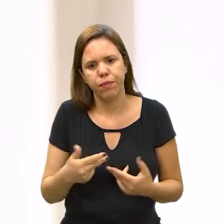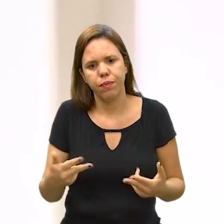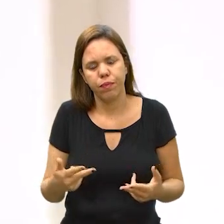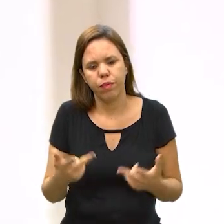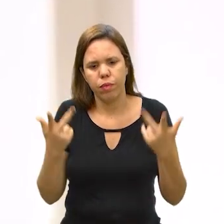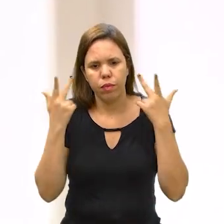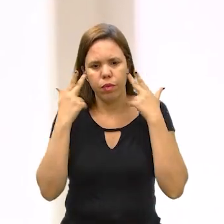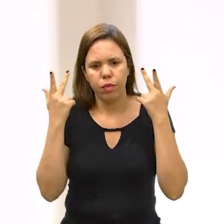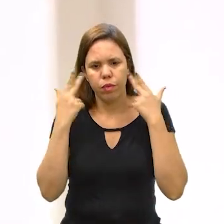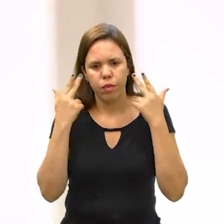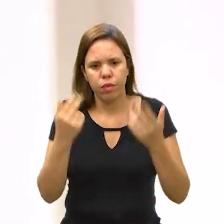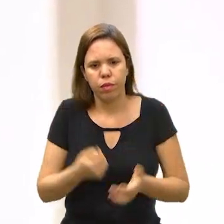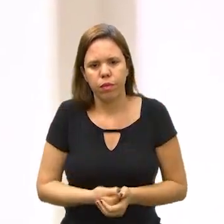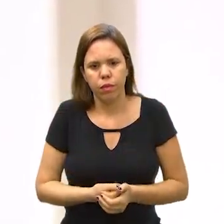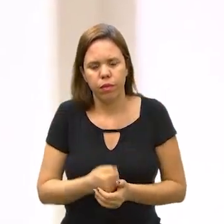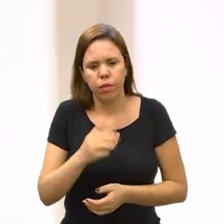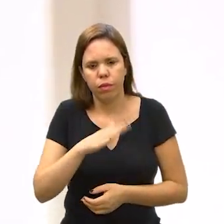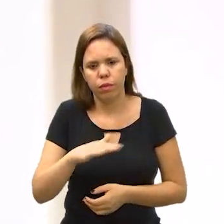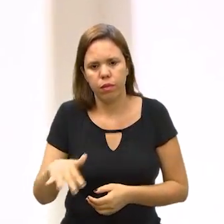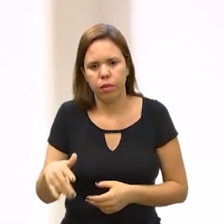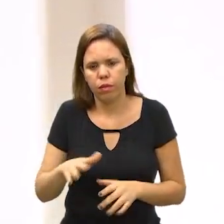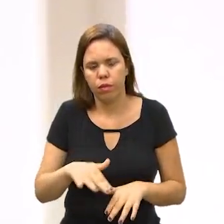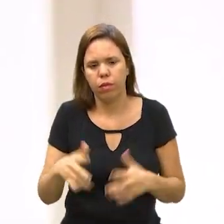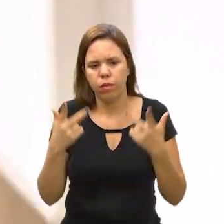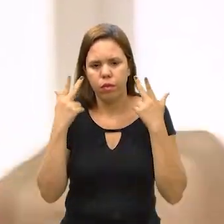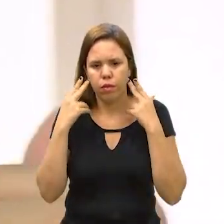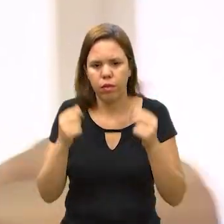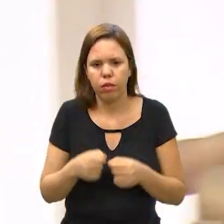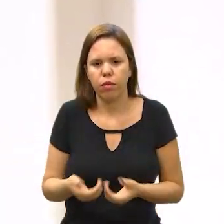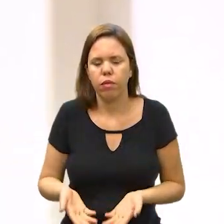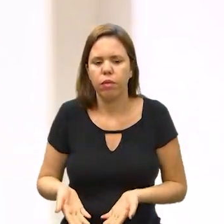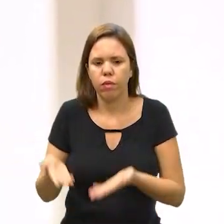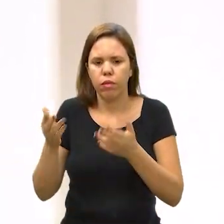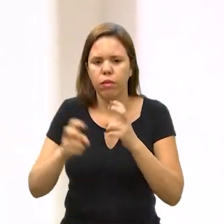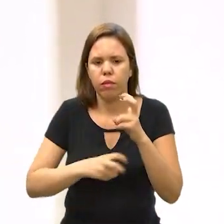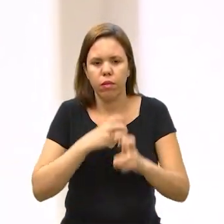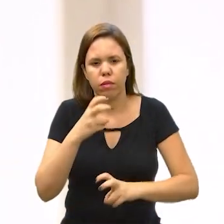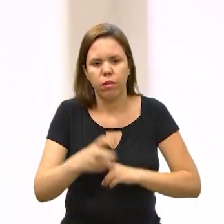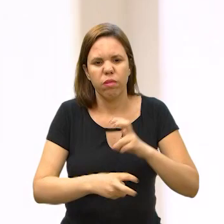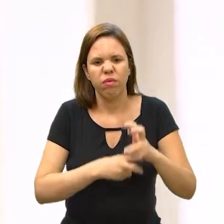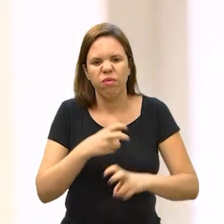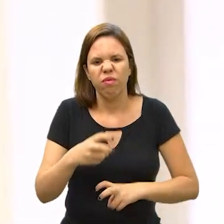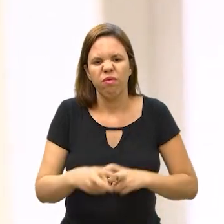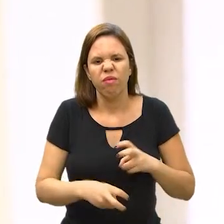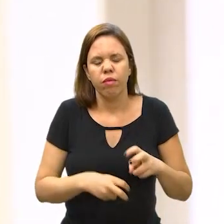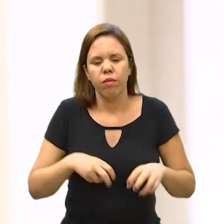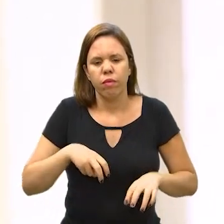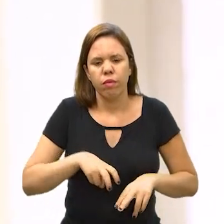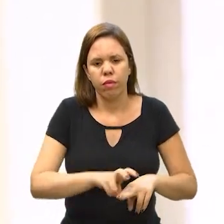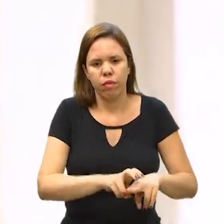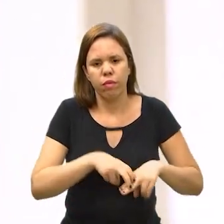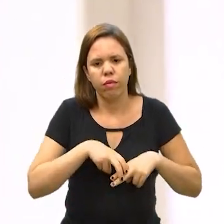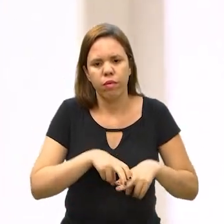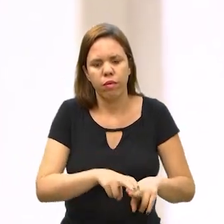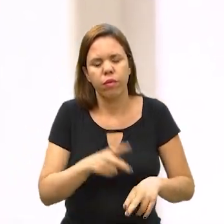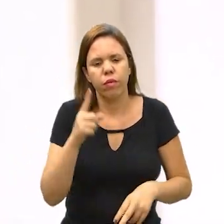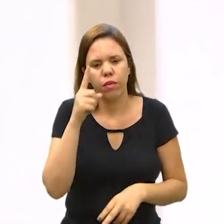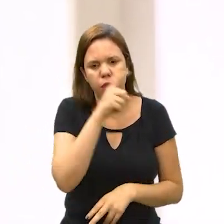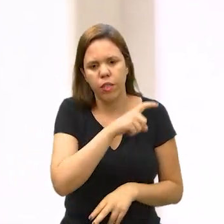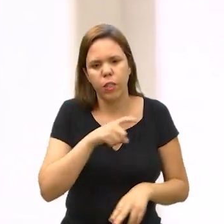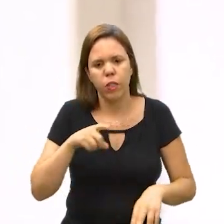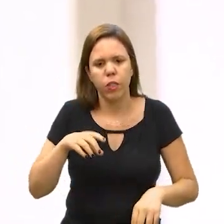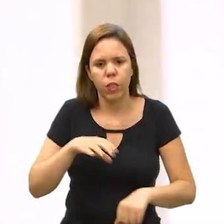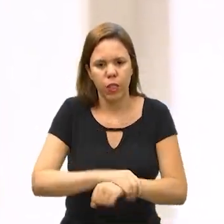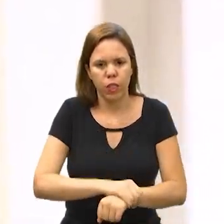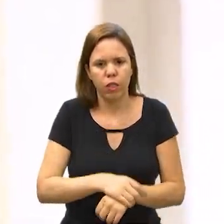coisas normais, de crianças normais. Leva para o parquinho, leva para o balanço. Ai, é difícil